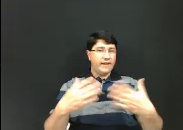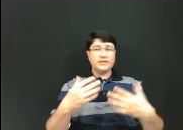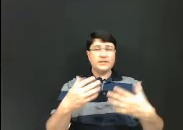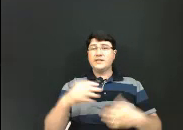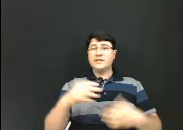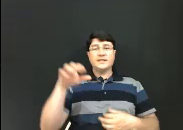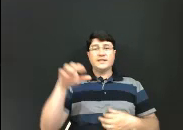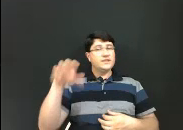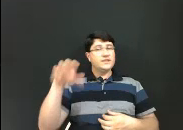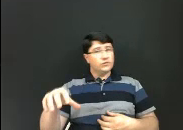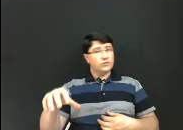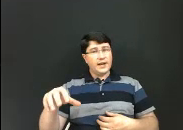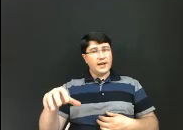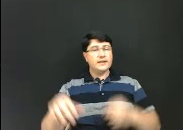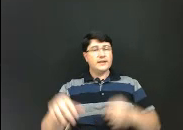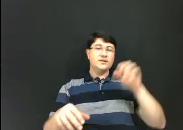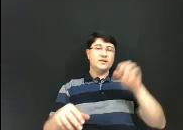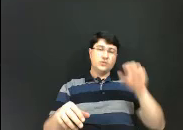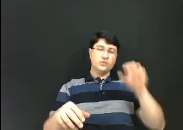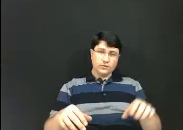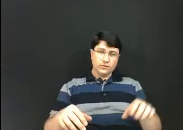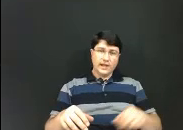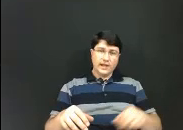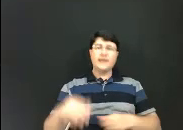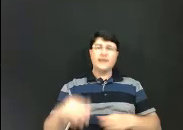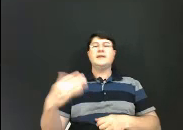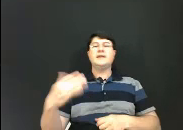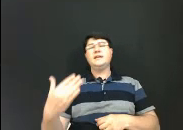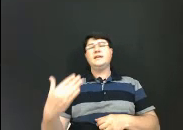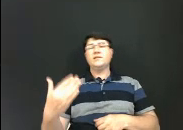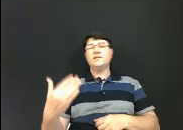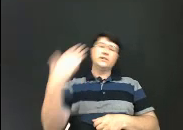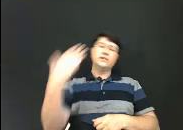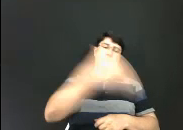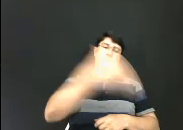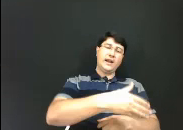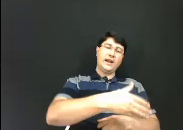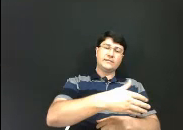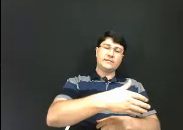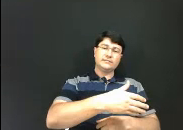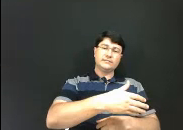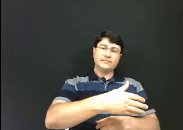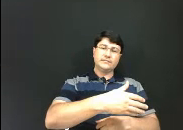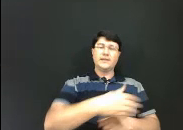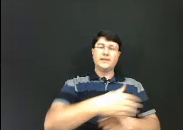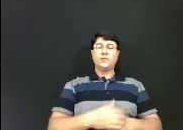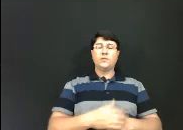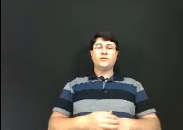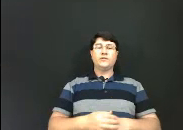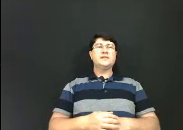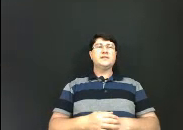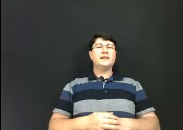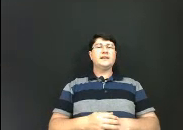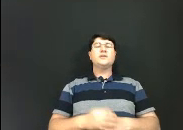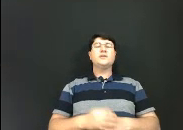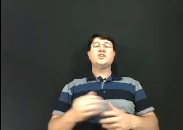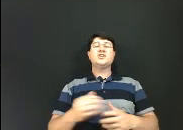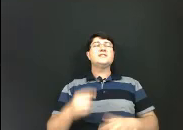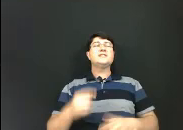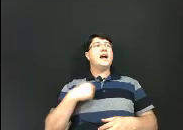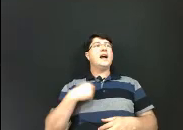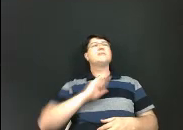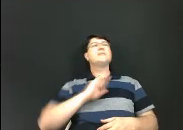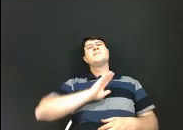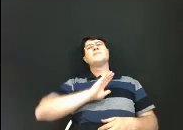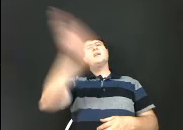na conversa, tem que dizer que existe um lugar, existe outro lugar e que eu vou daqui para lá. Quando a